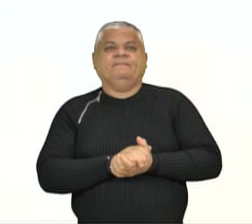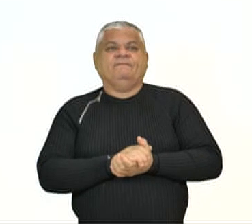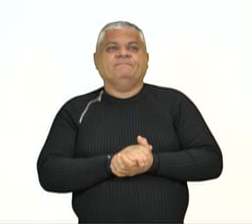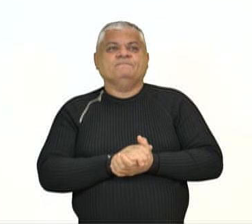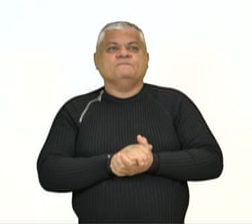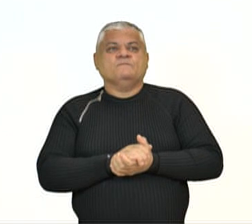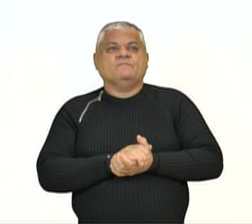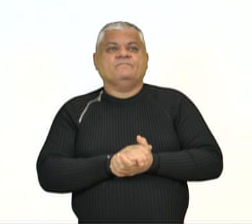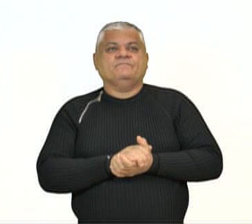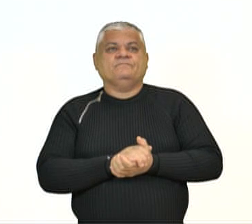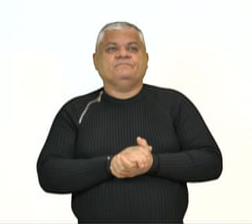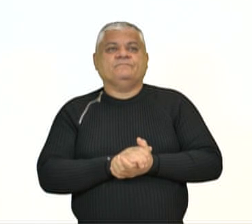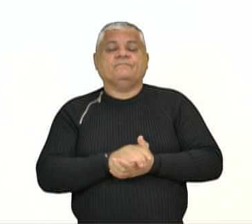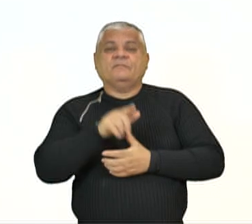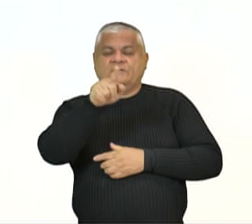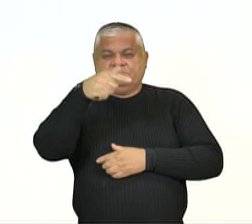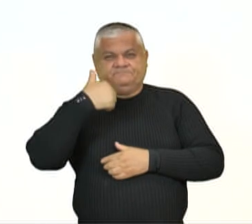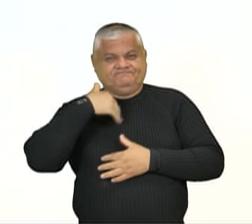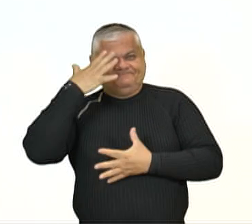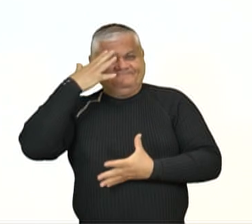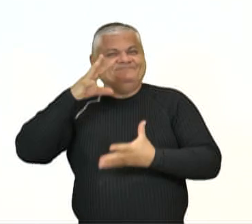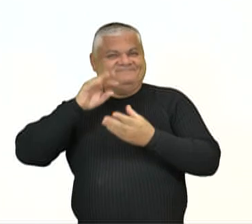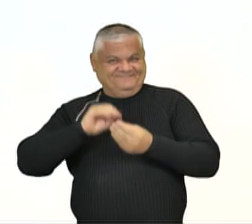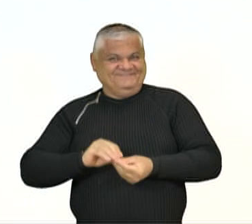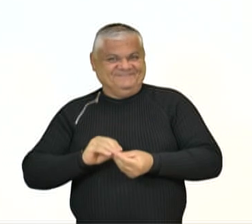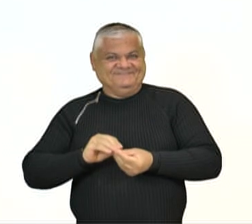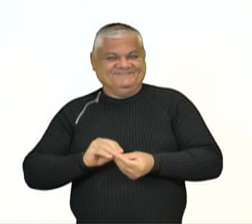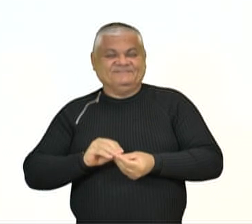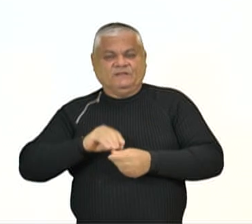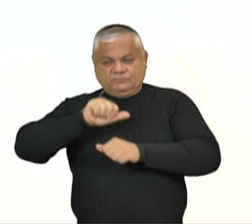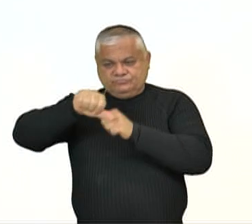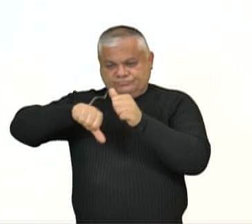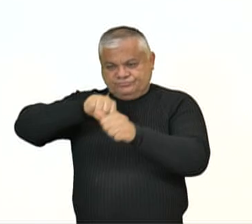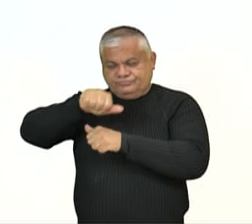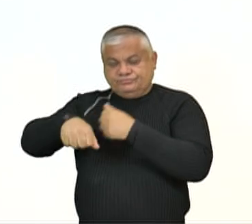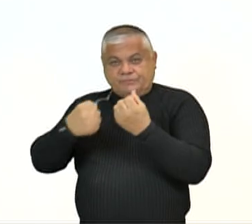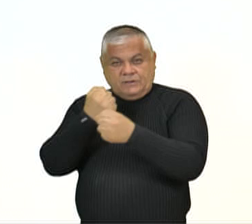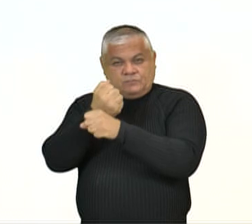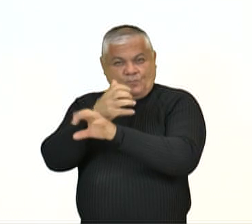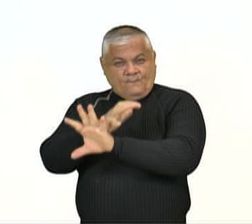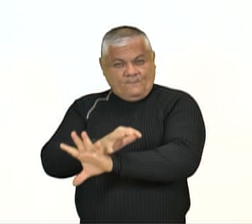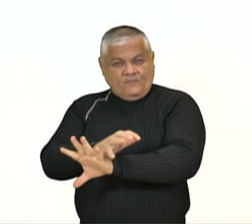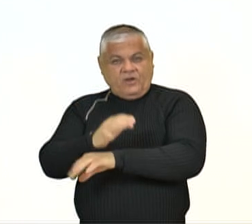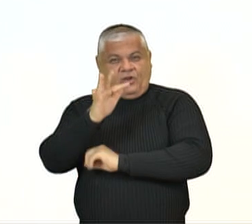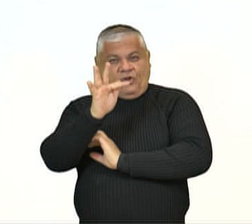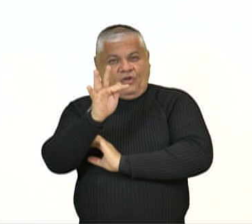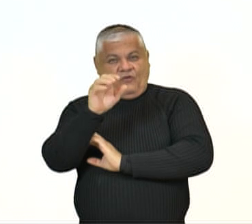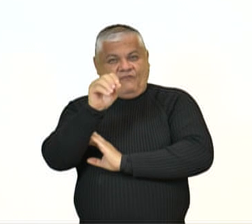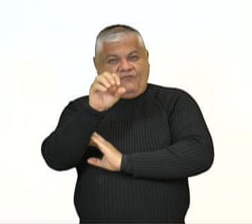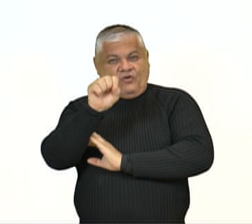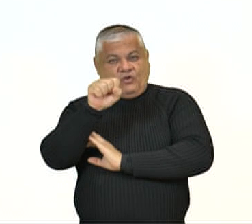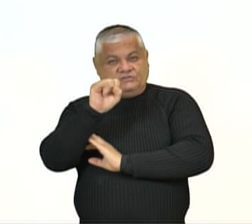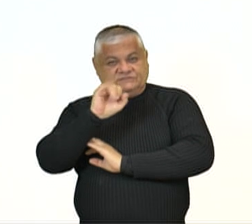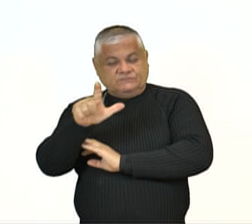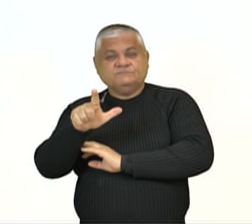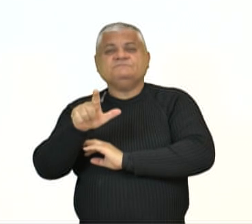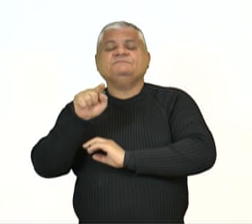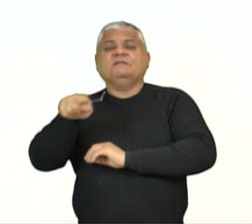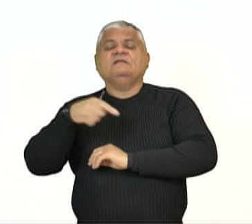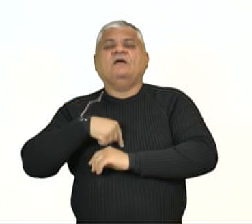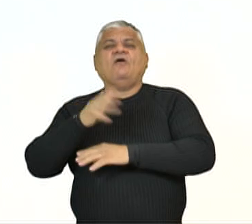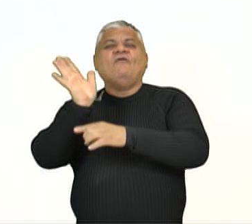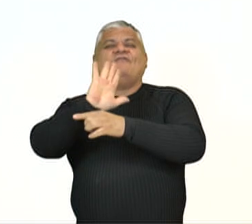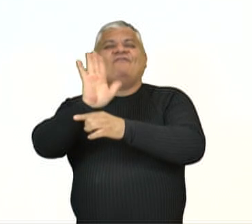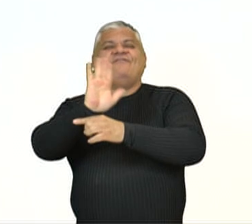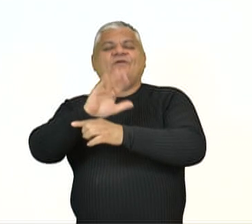atividade. Agora que você compreendeu o processo de formação de um fóssil, explique se é possível que, como no filme